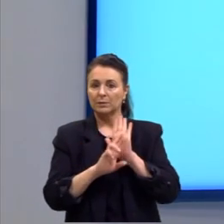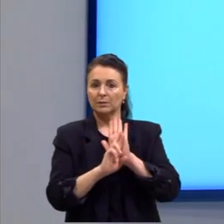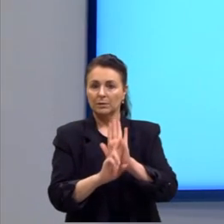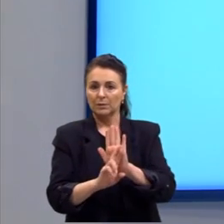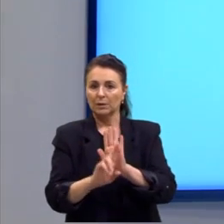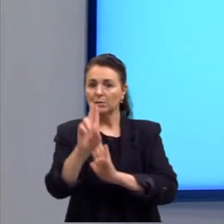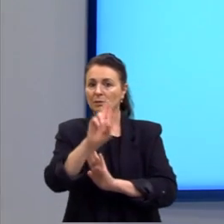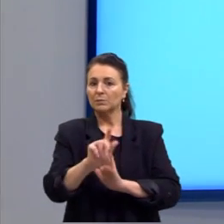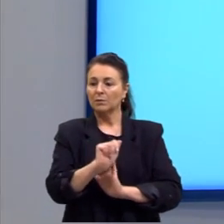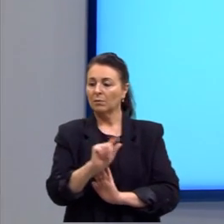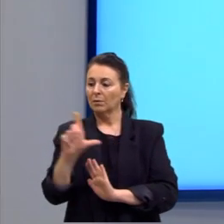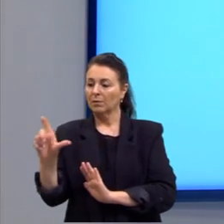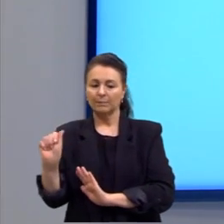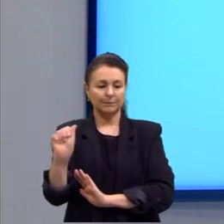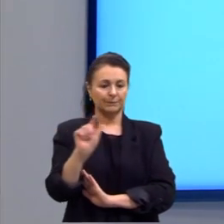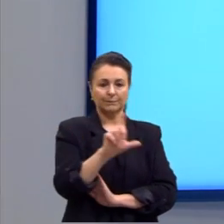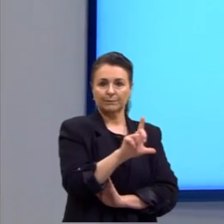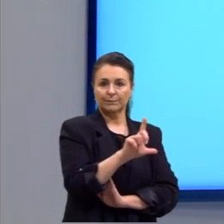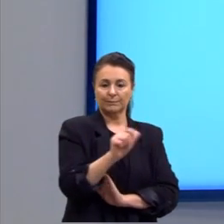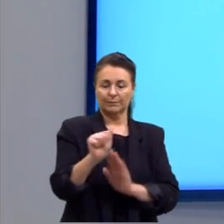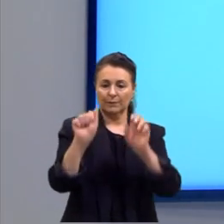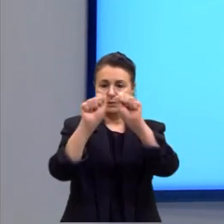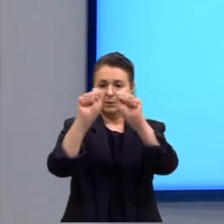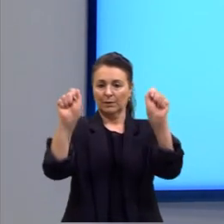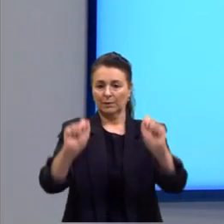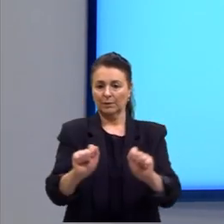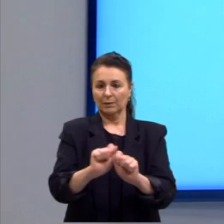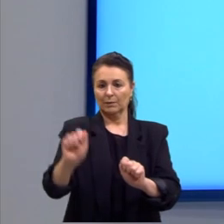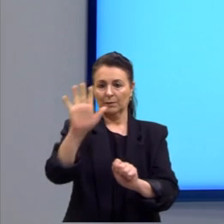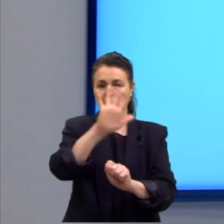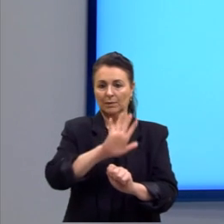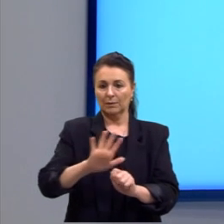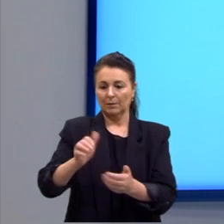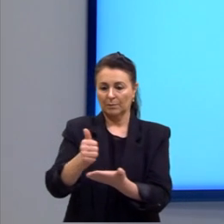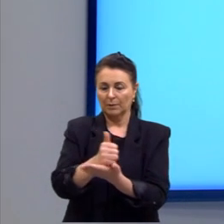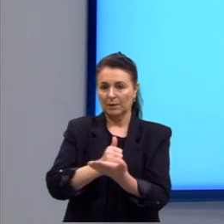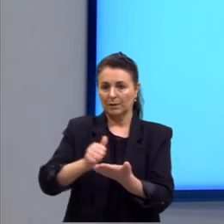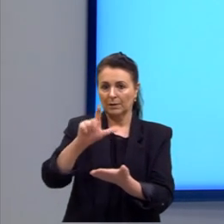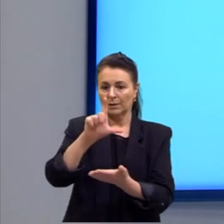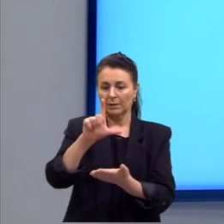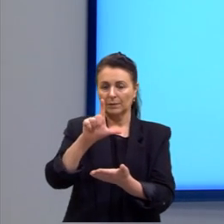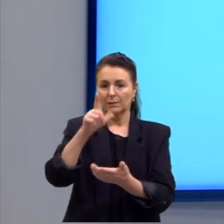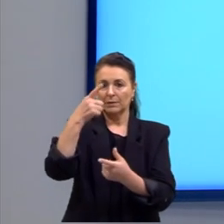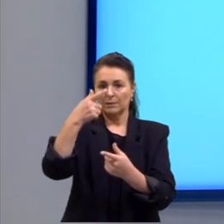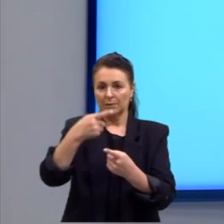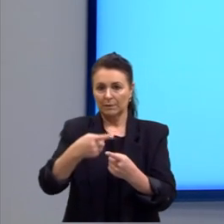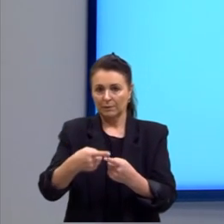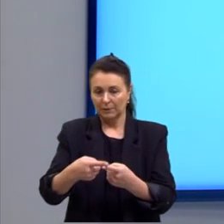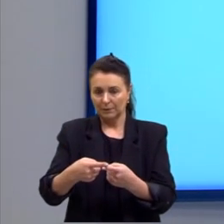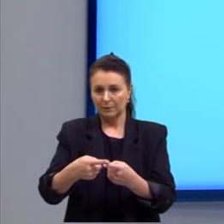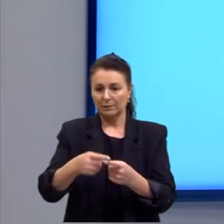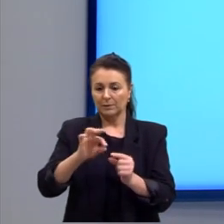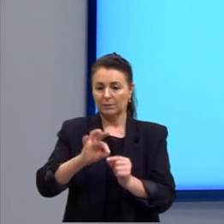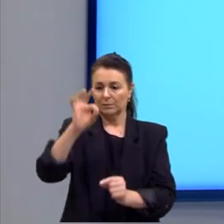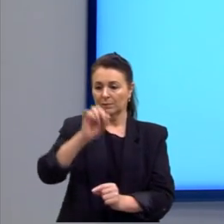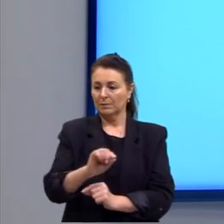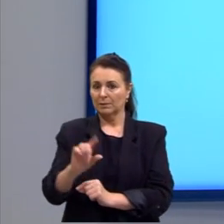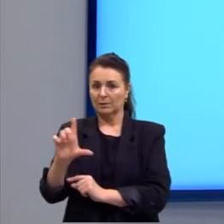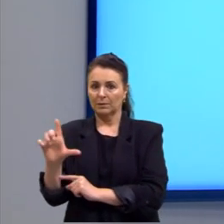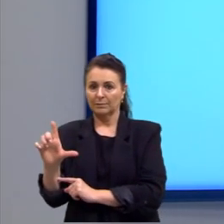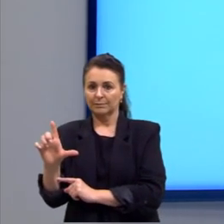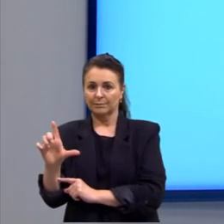pelos lados então a área seria base L vezes altura é lição dos lados